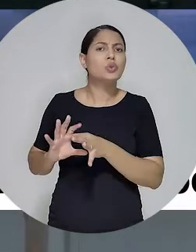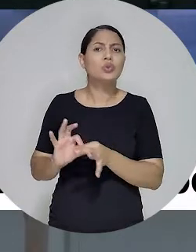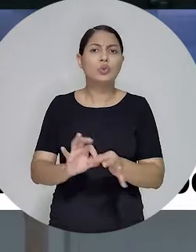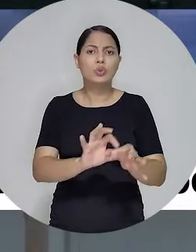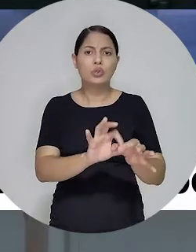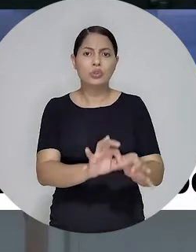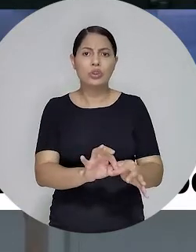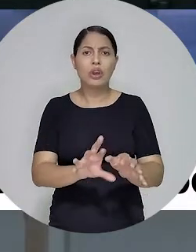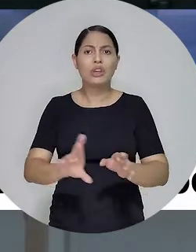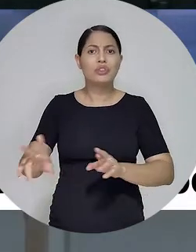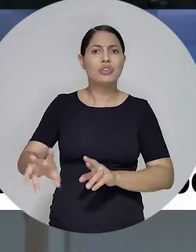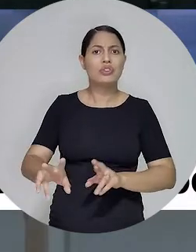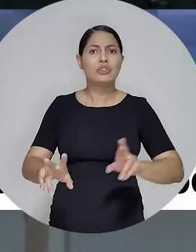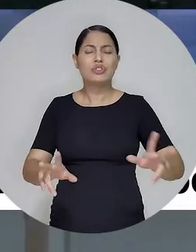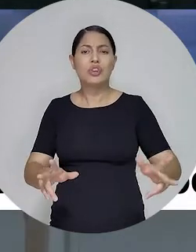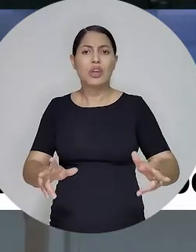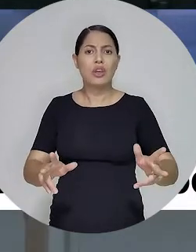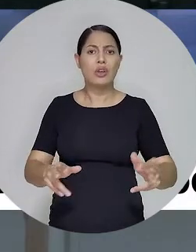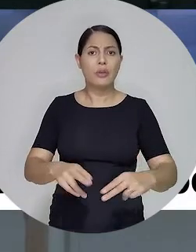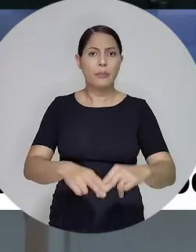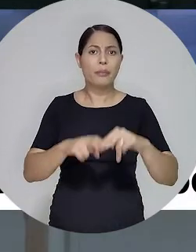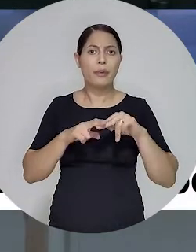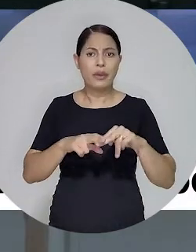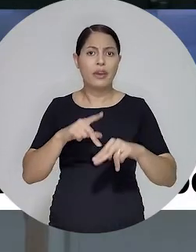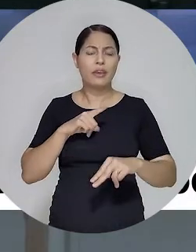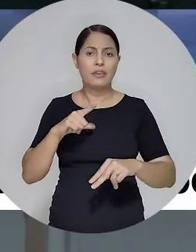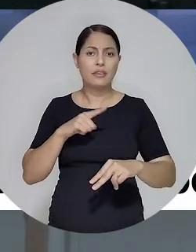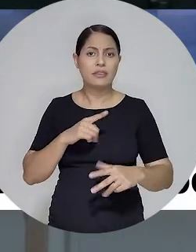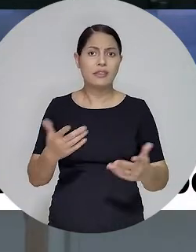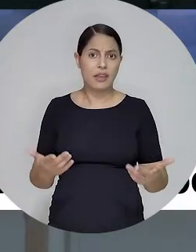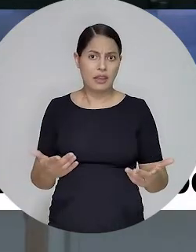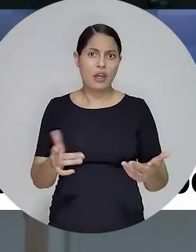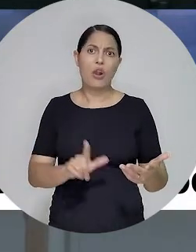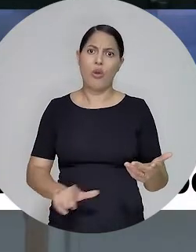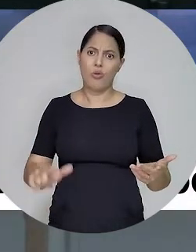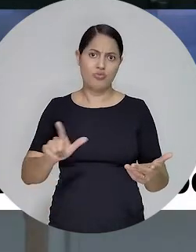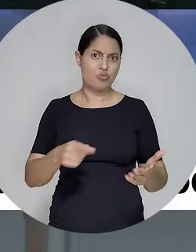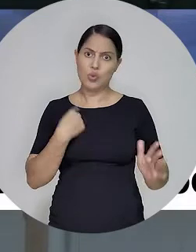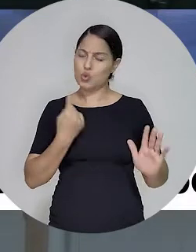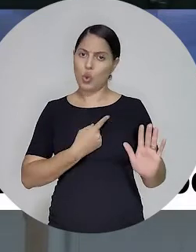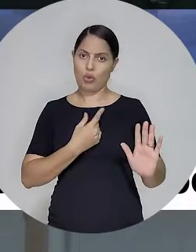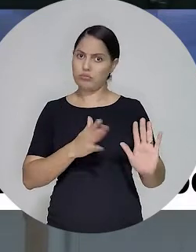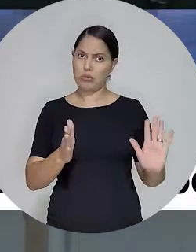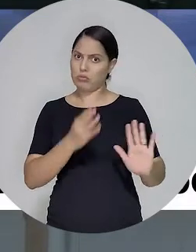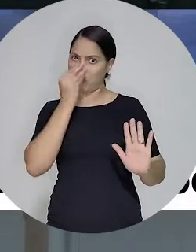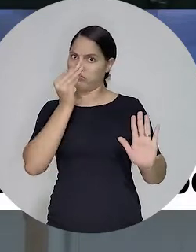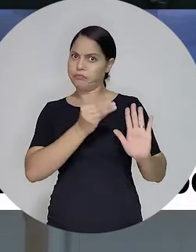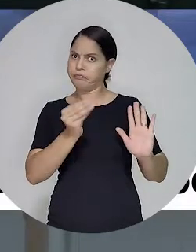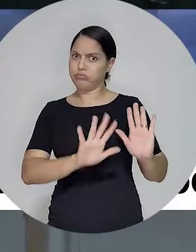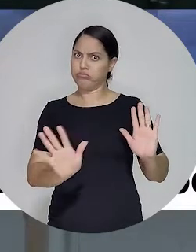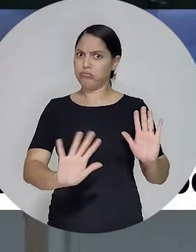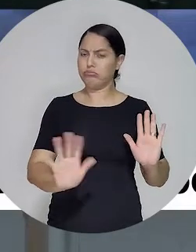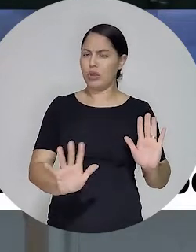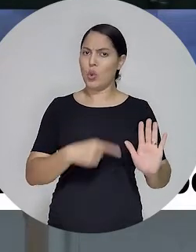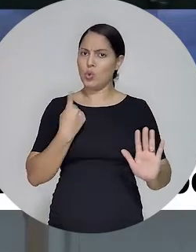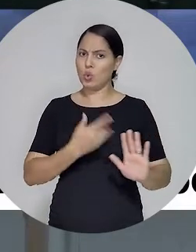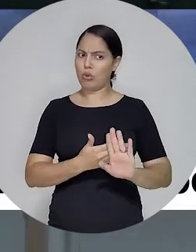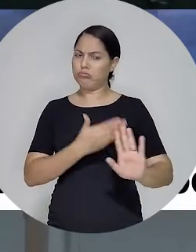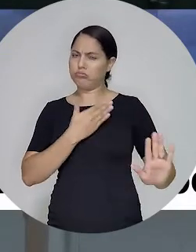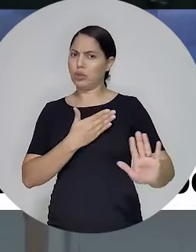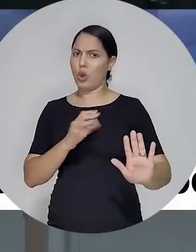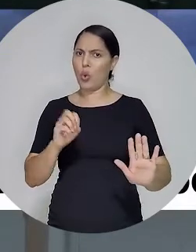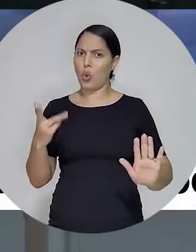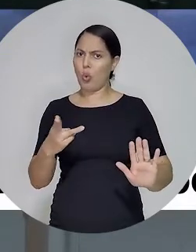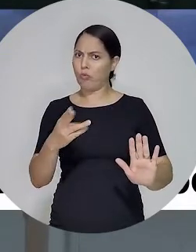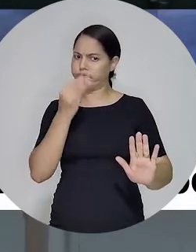julgamentos anteriores, num evidente distinguish de teses e não overruling, quero deixar claro, não estamos negando,